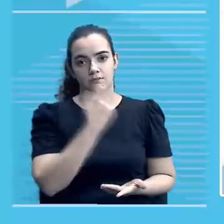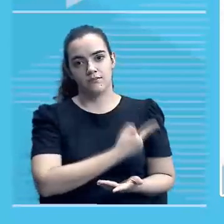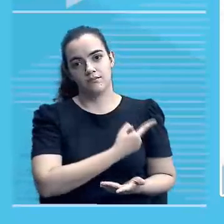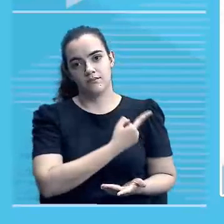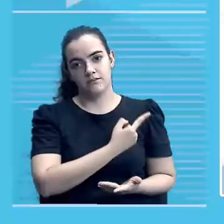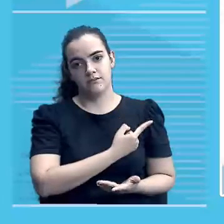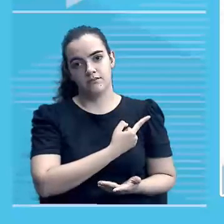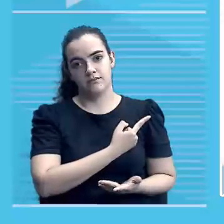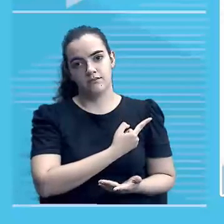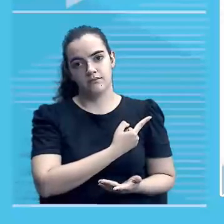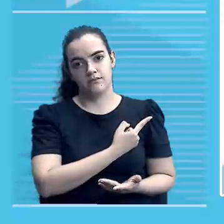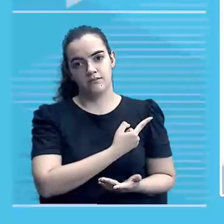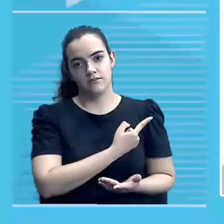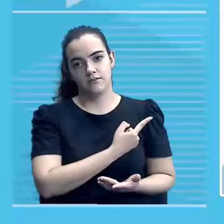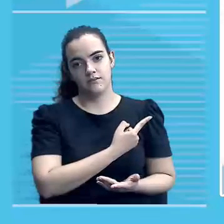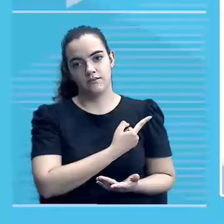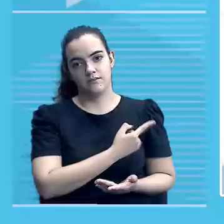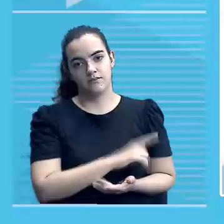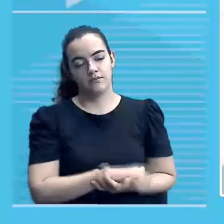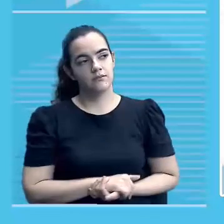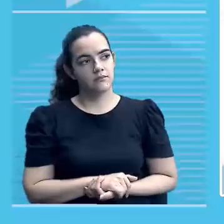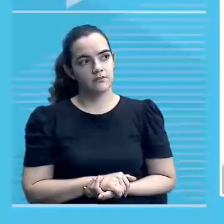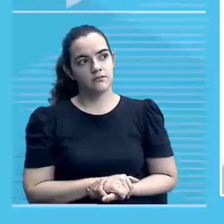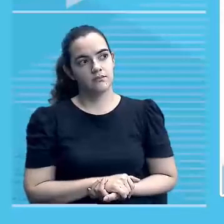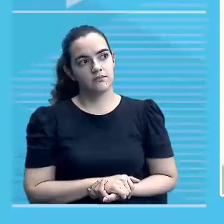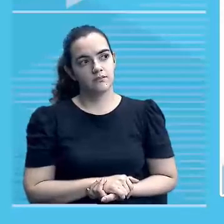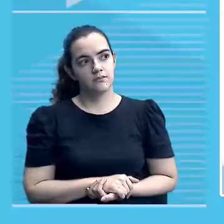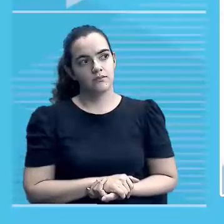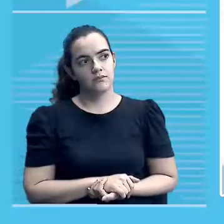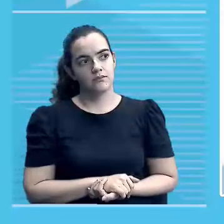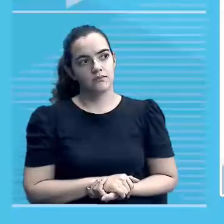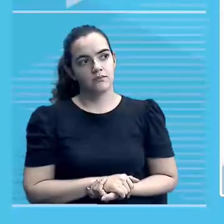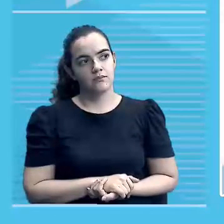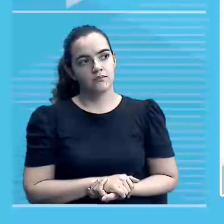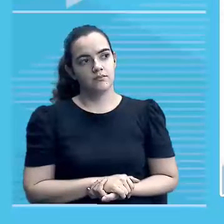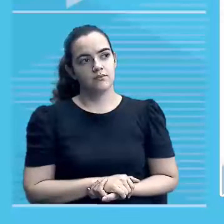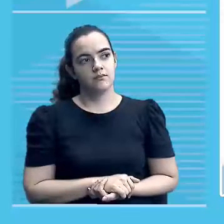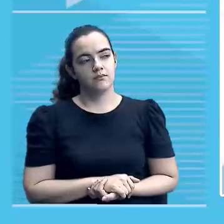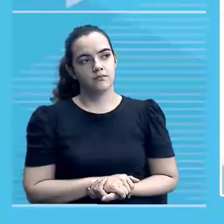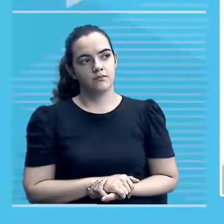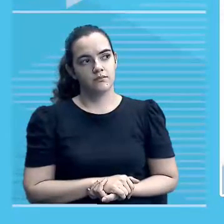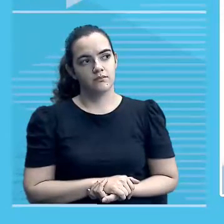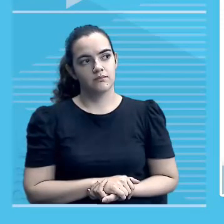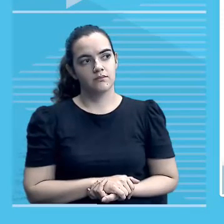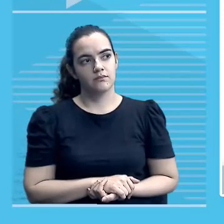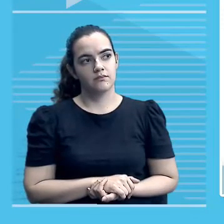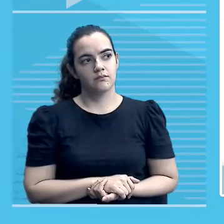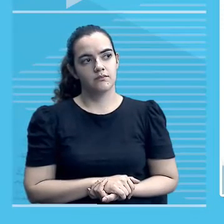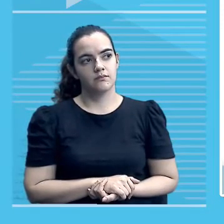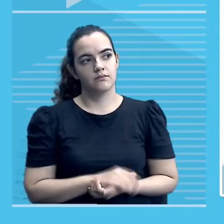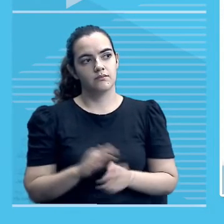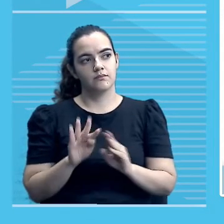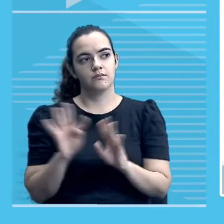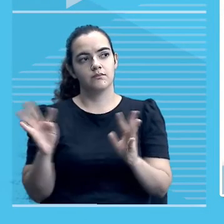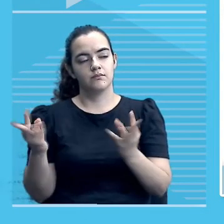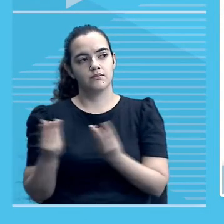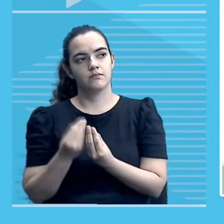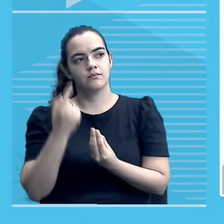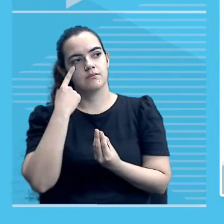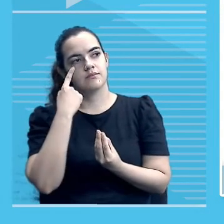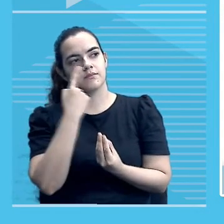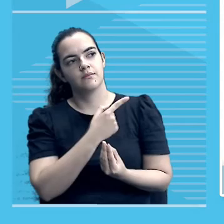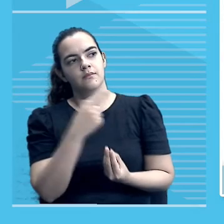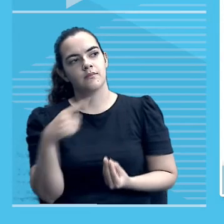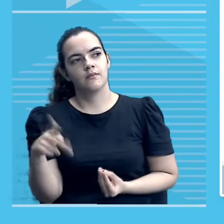potássio é muito empregado como agente oxidante. Tem usos, né? Tem uso